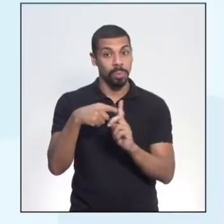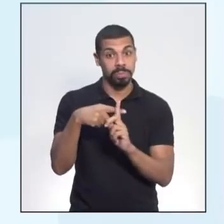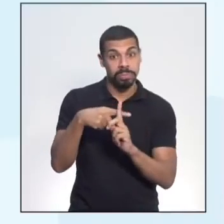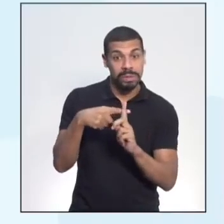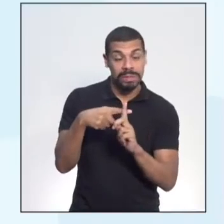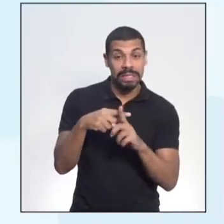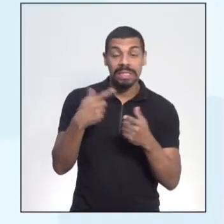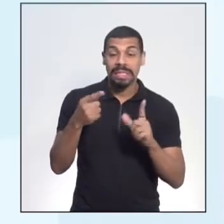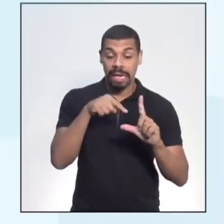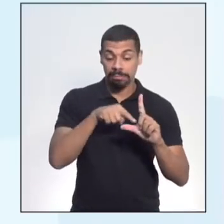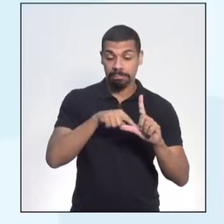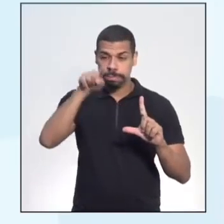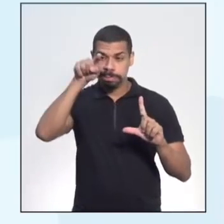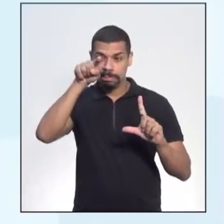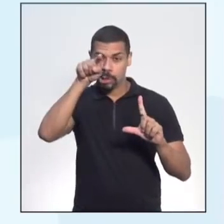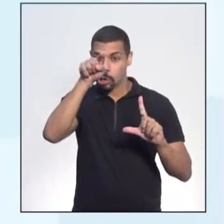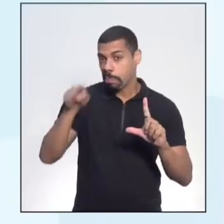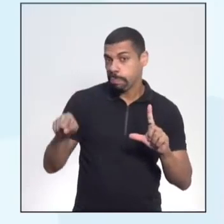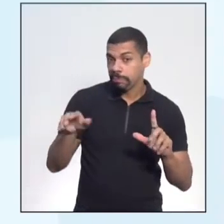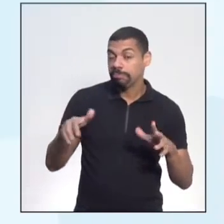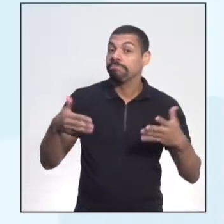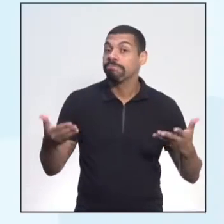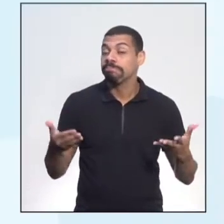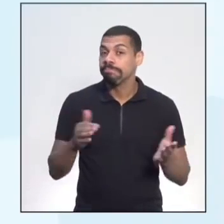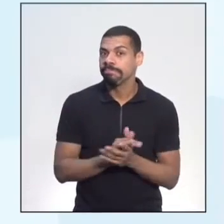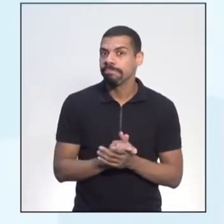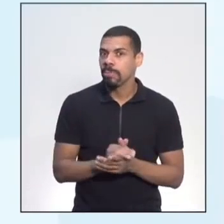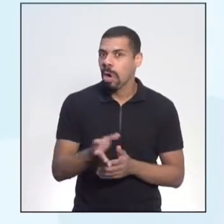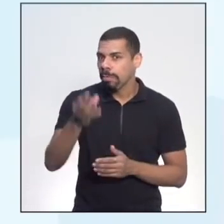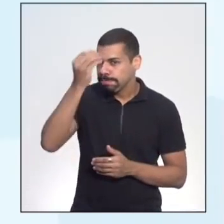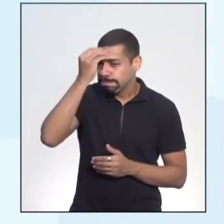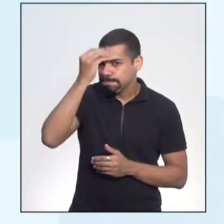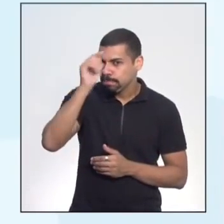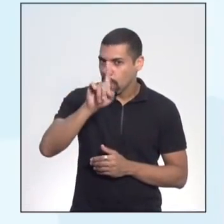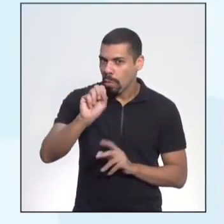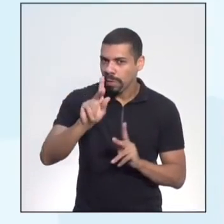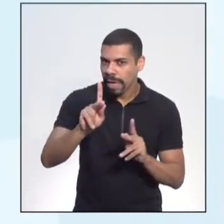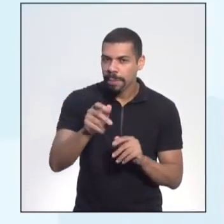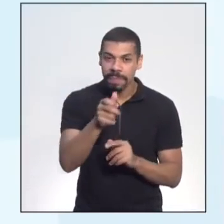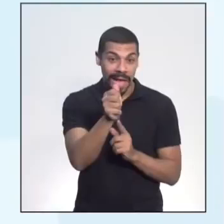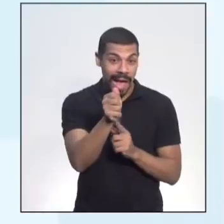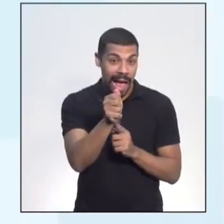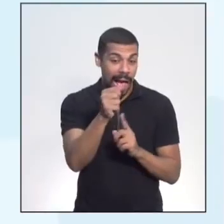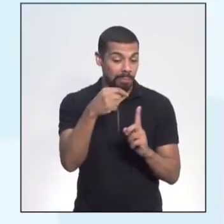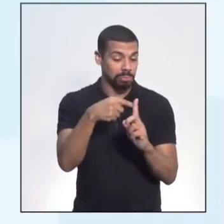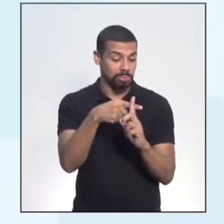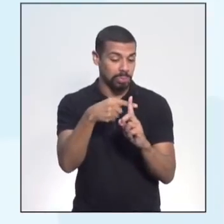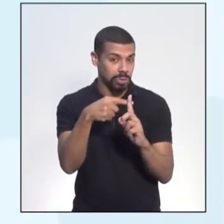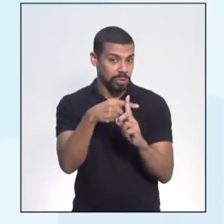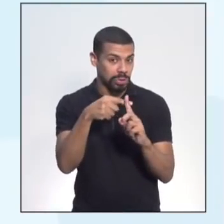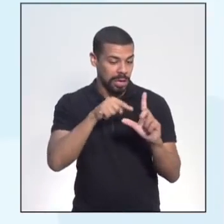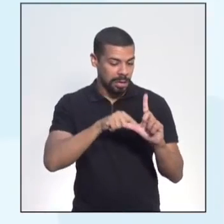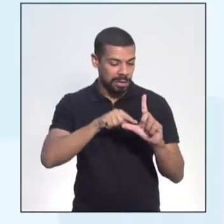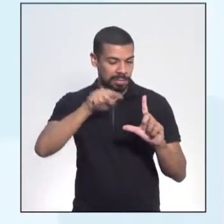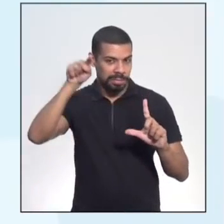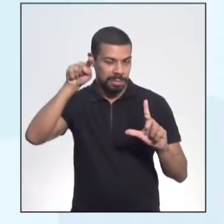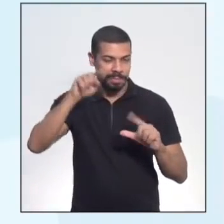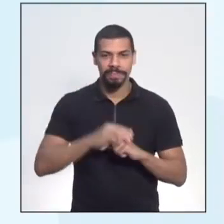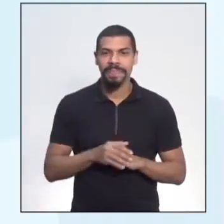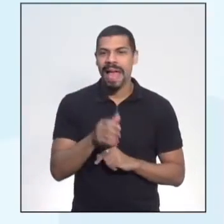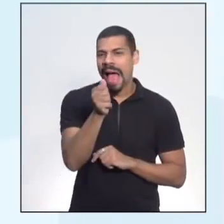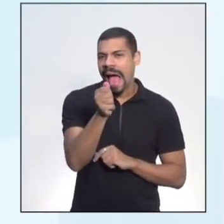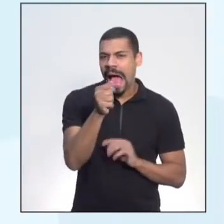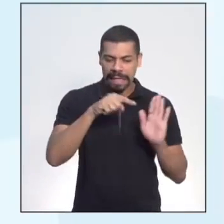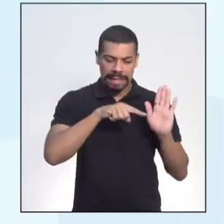e vai falar se a função é crescente ou decrescente. Não esqueça, A positivo, função crescente.